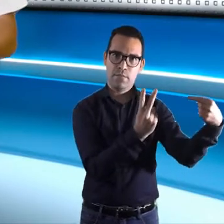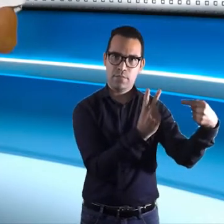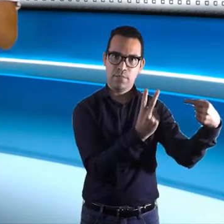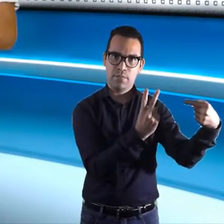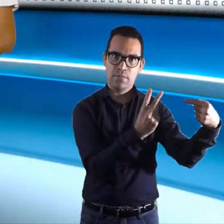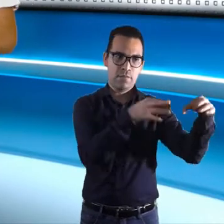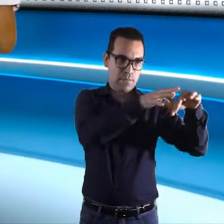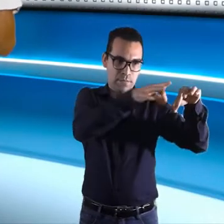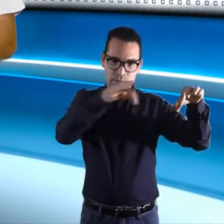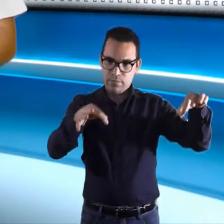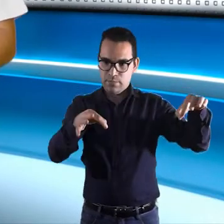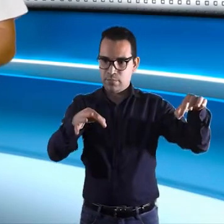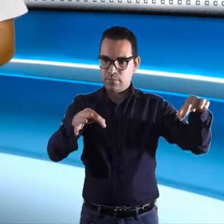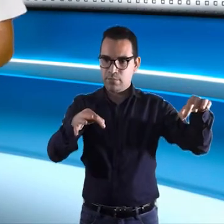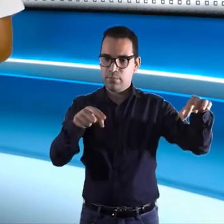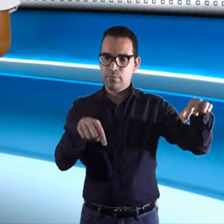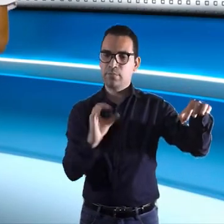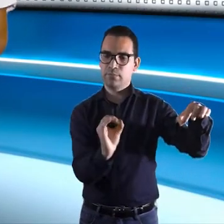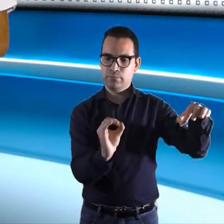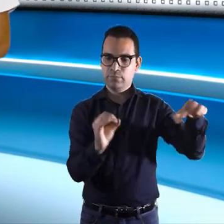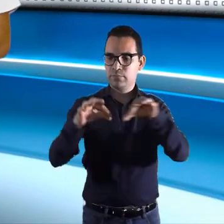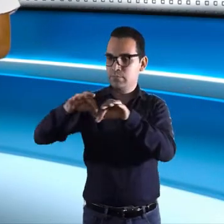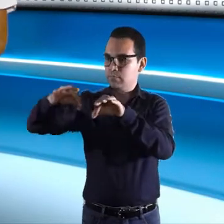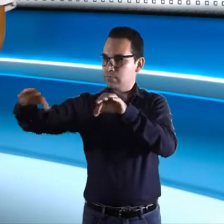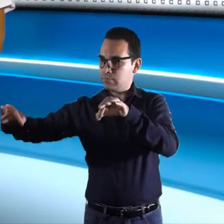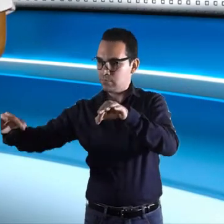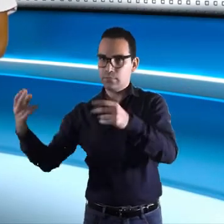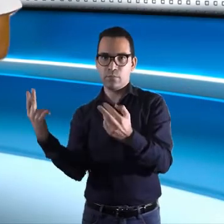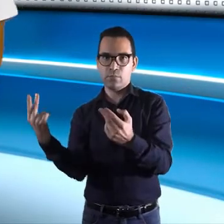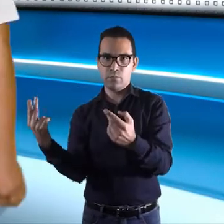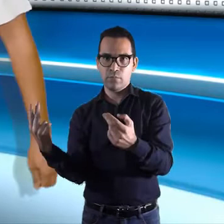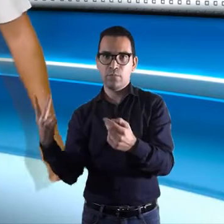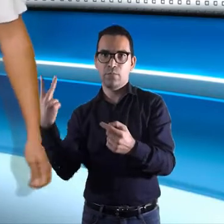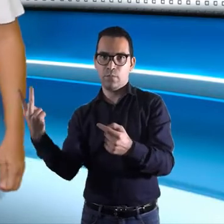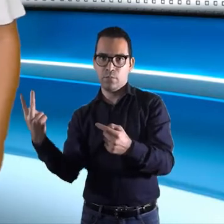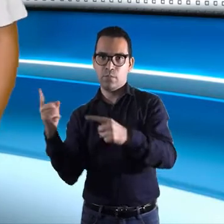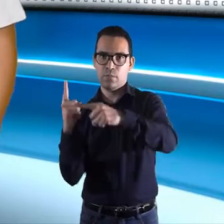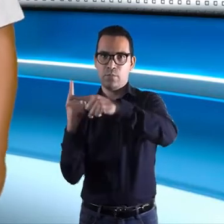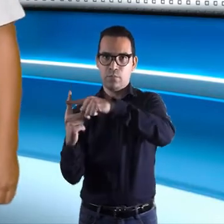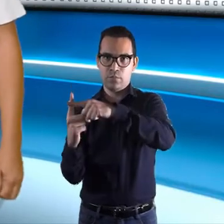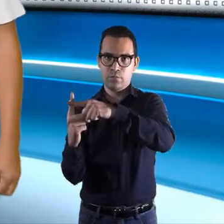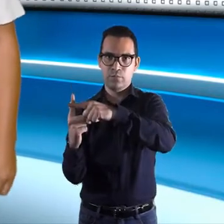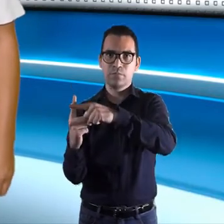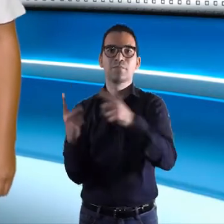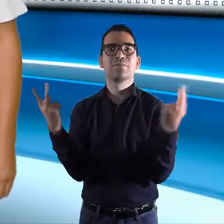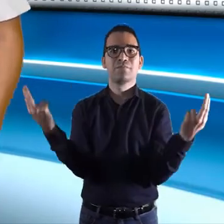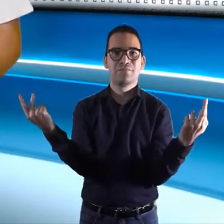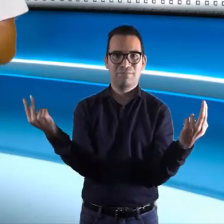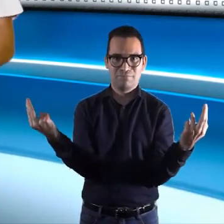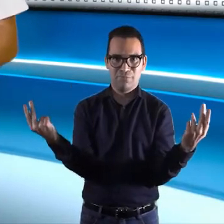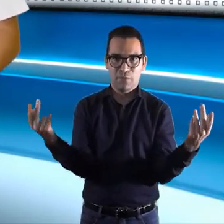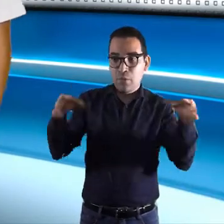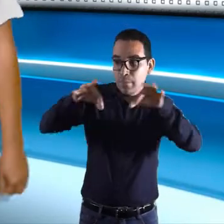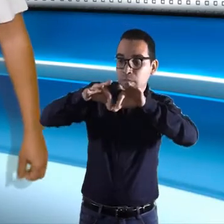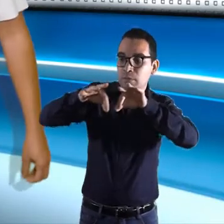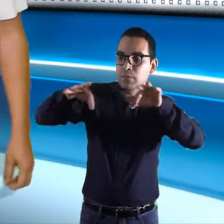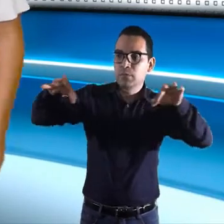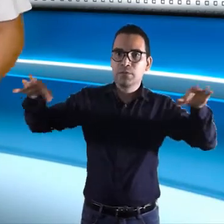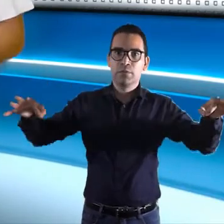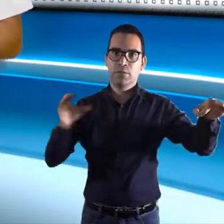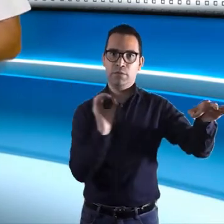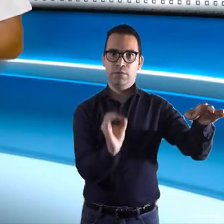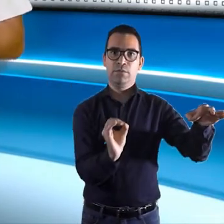simétrico de 2 positivo é 2 negativo. Tranquilo, né? Então agora vamos